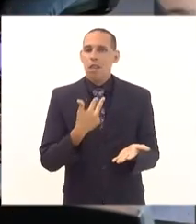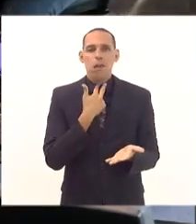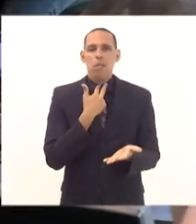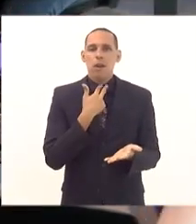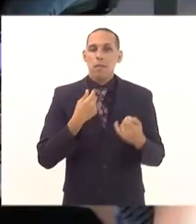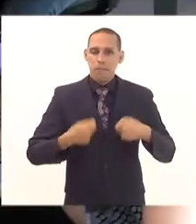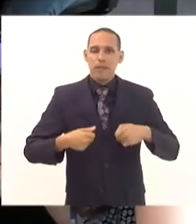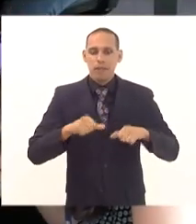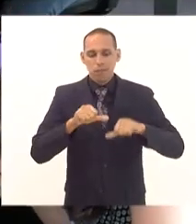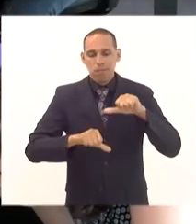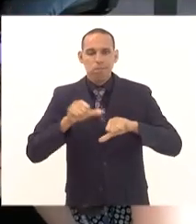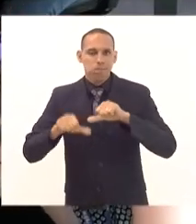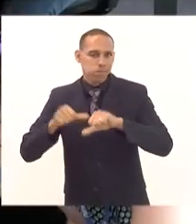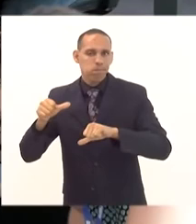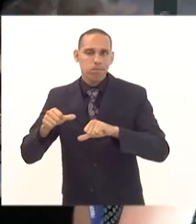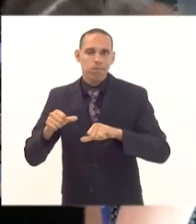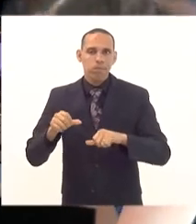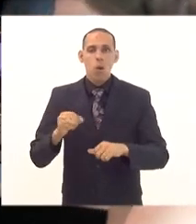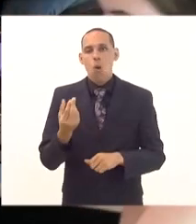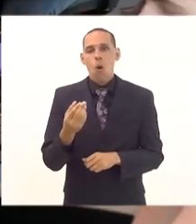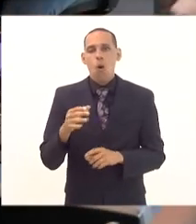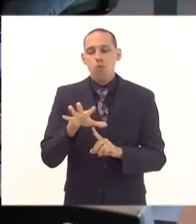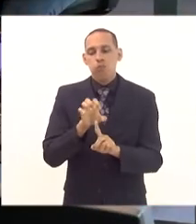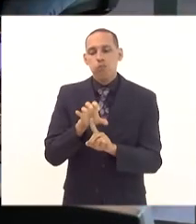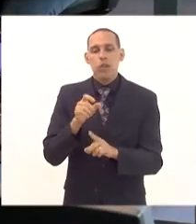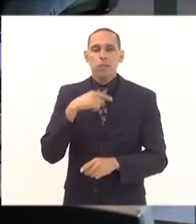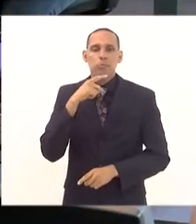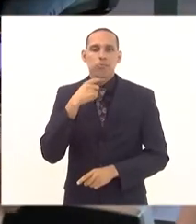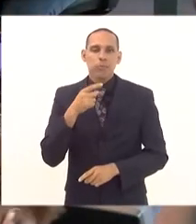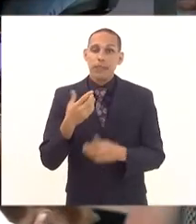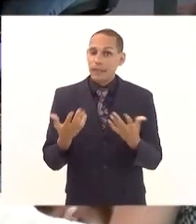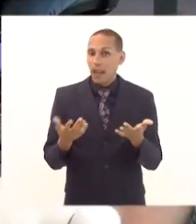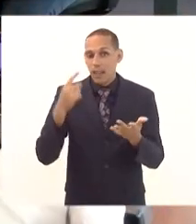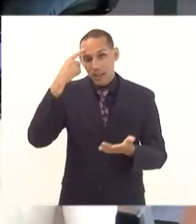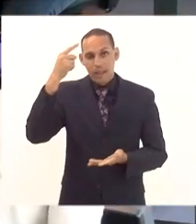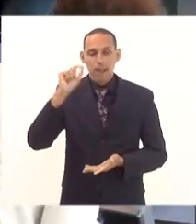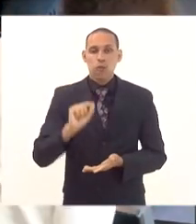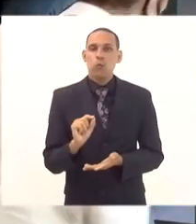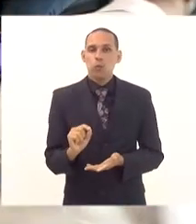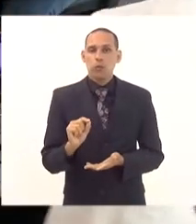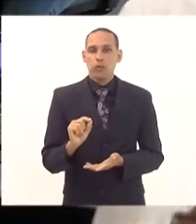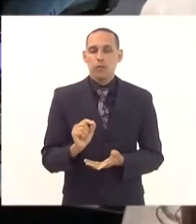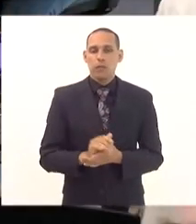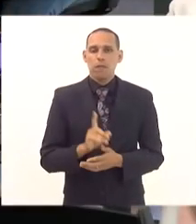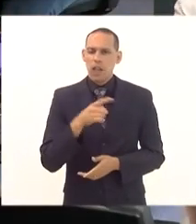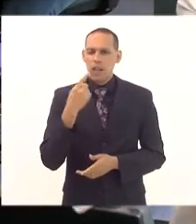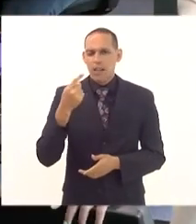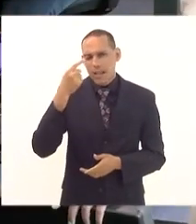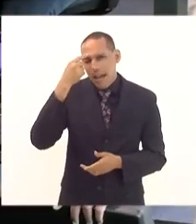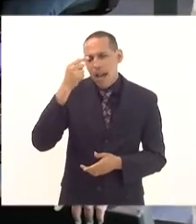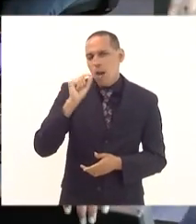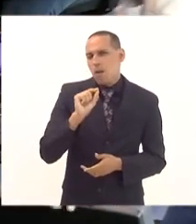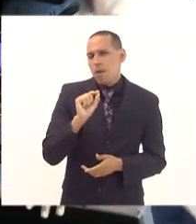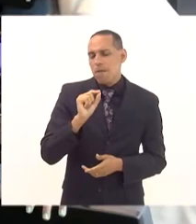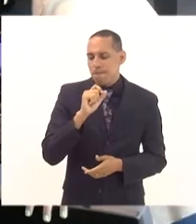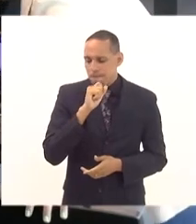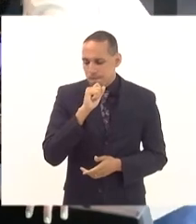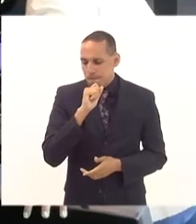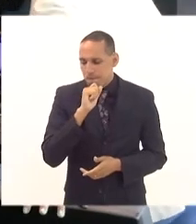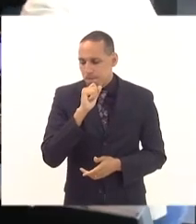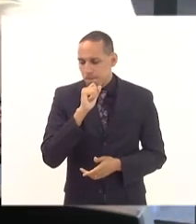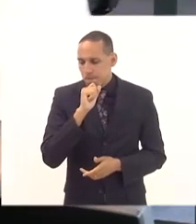ficar sem essa ciência da eu sei esse sinal Toy a ideia que eu quero que procurou para gente detalhar melhor é